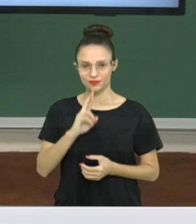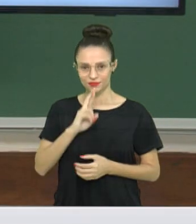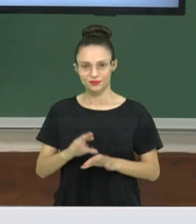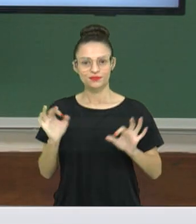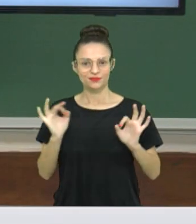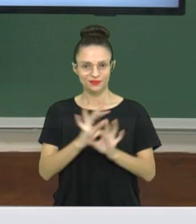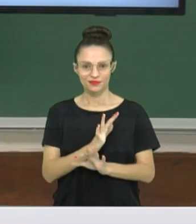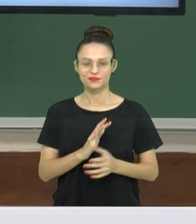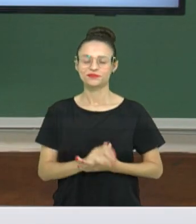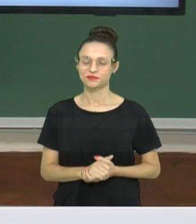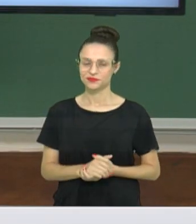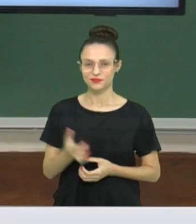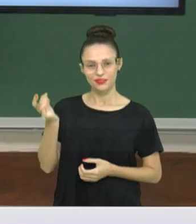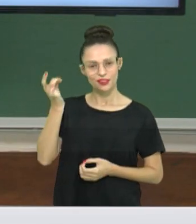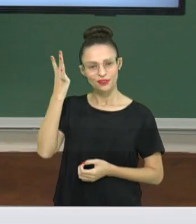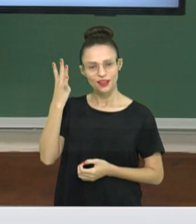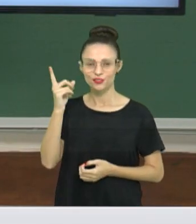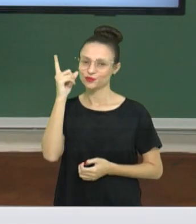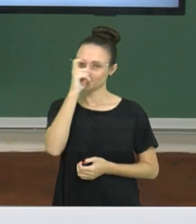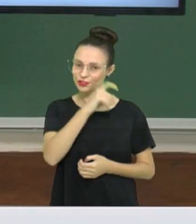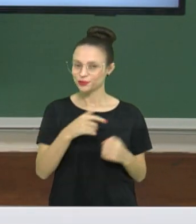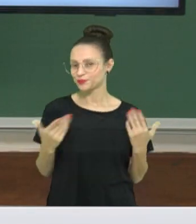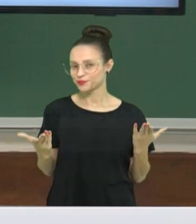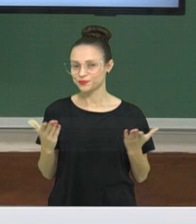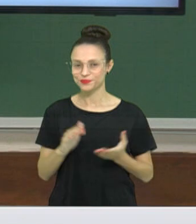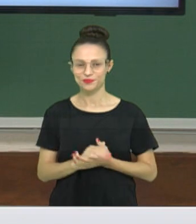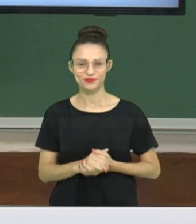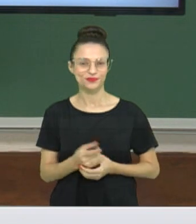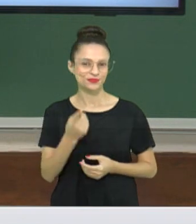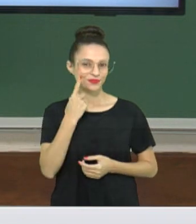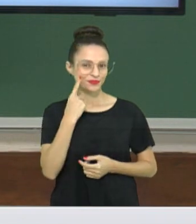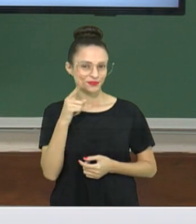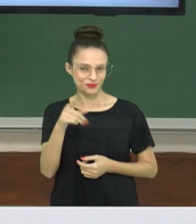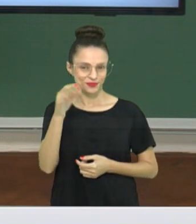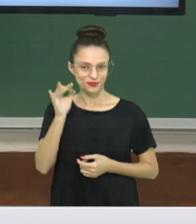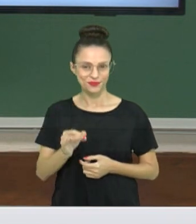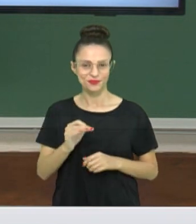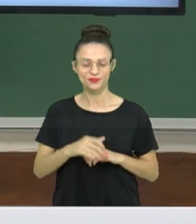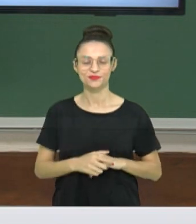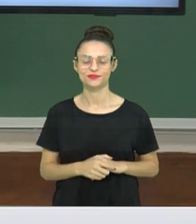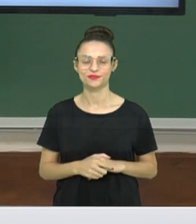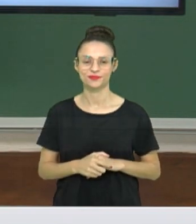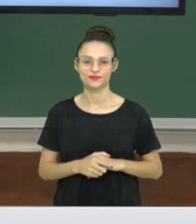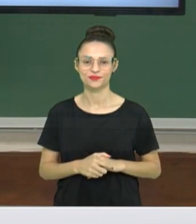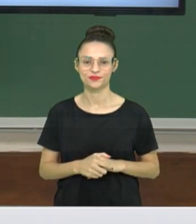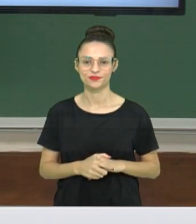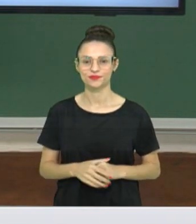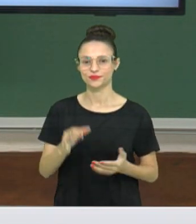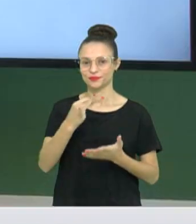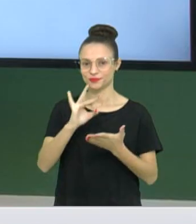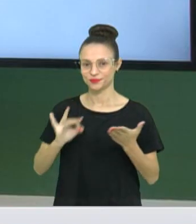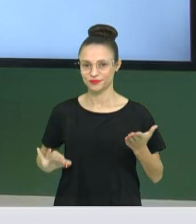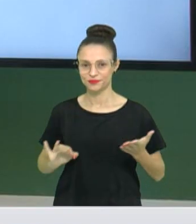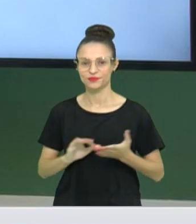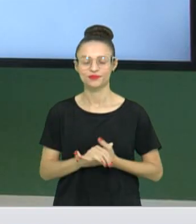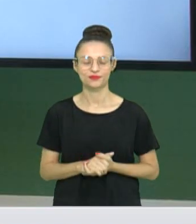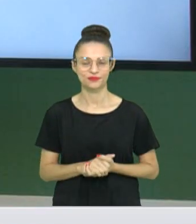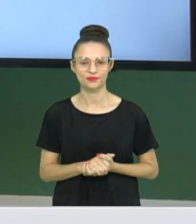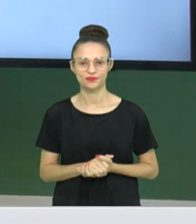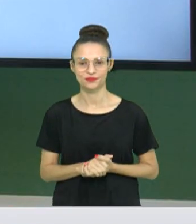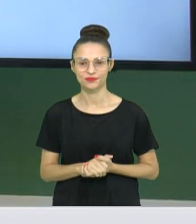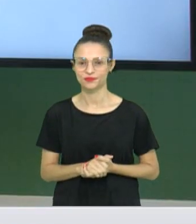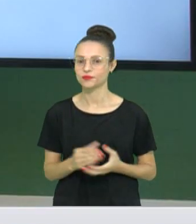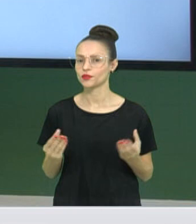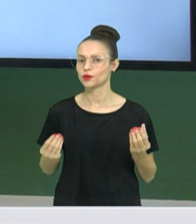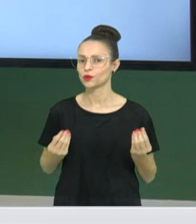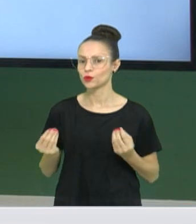Respondeu? Você achou fácil ou achou difícil? Vamos ver se você acertou então? Ó, correção.